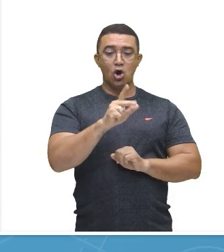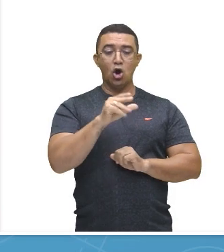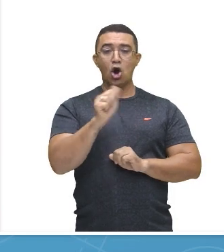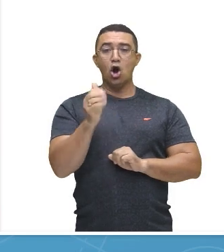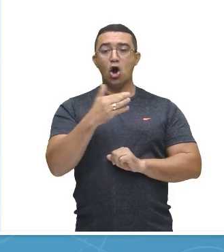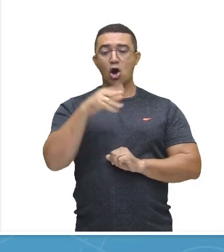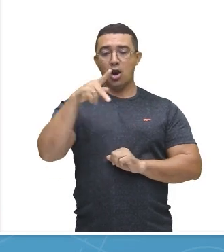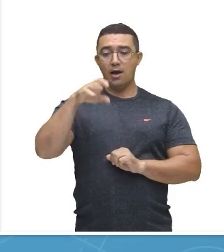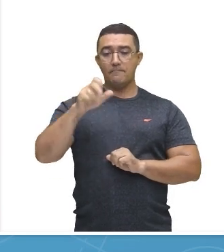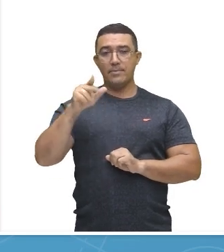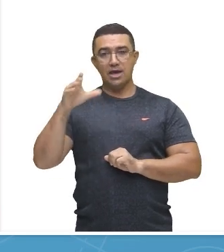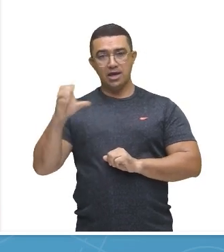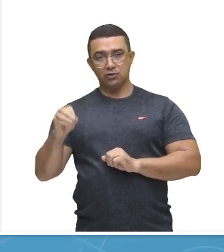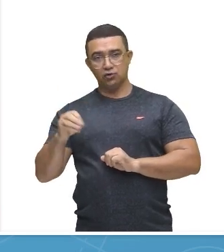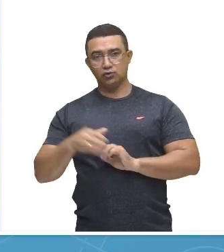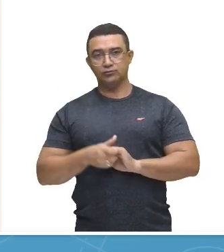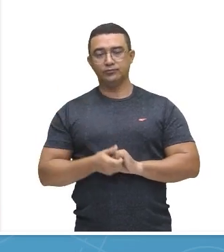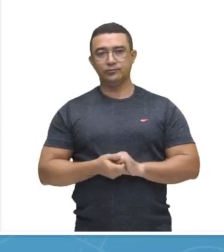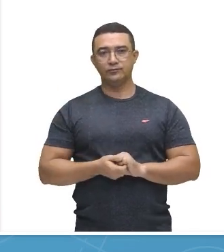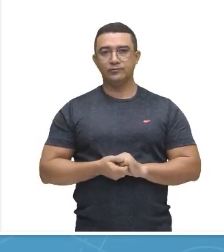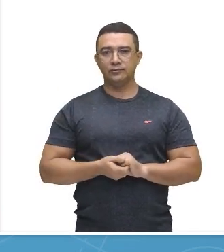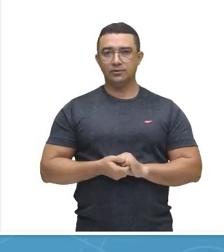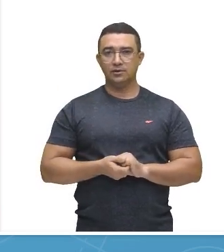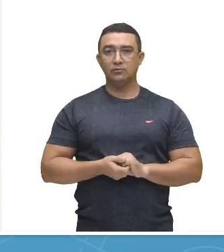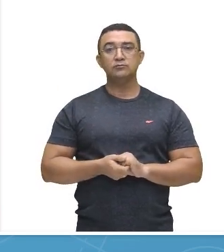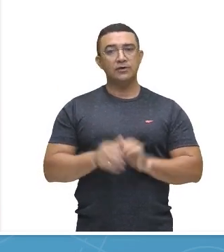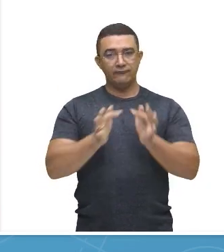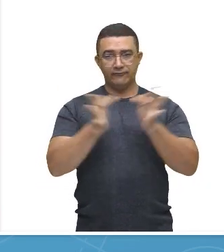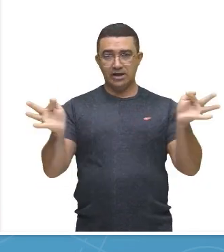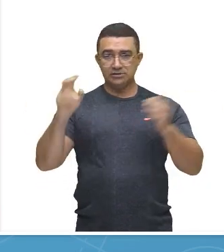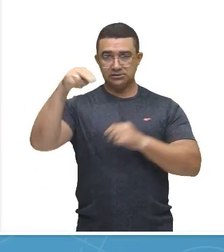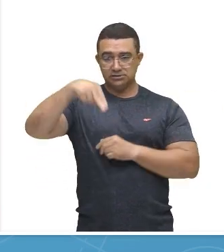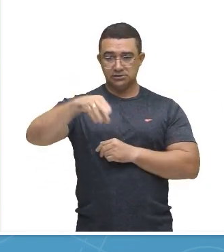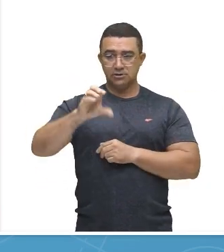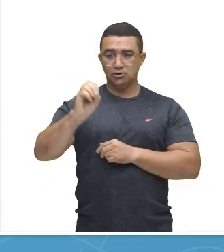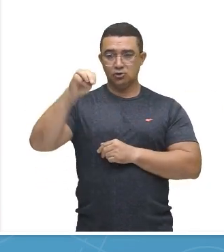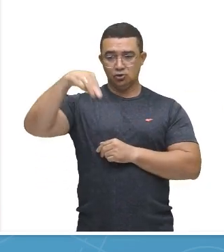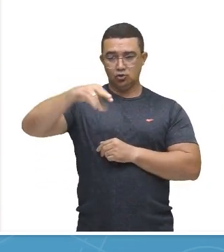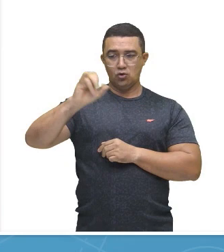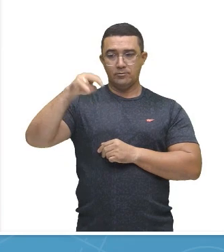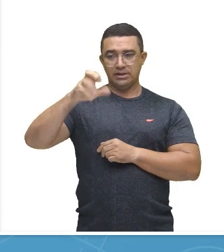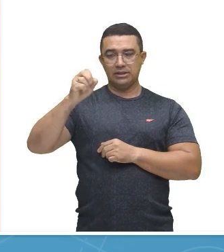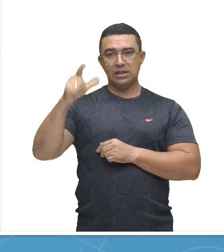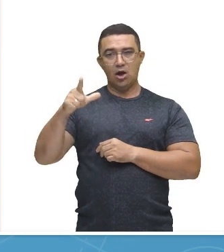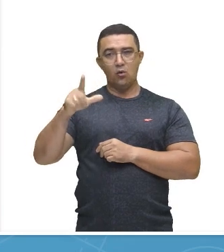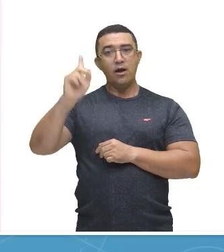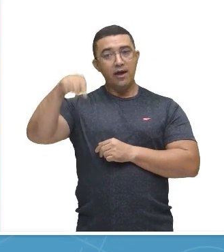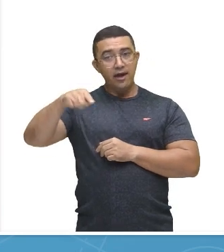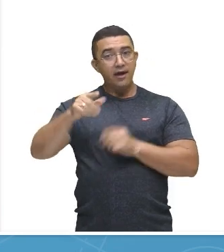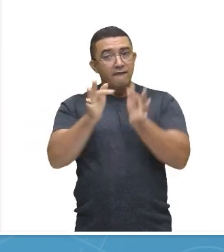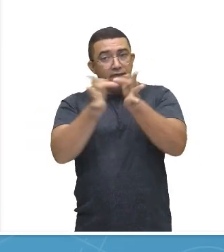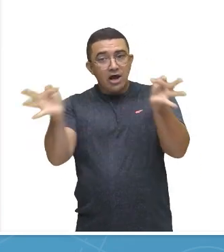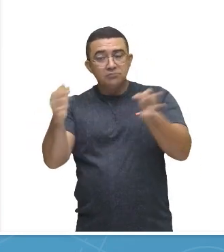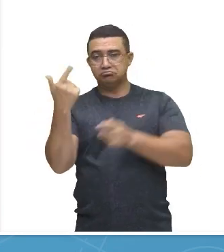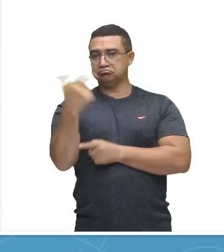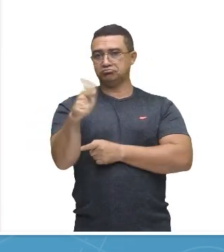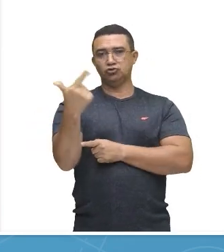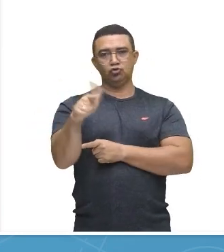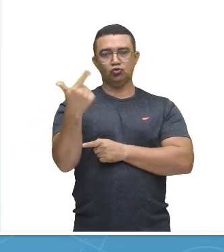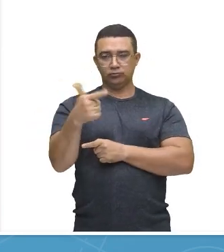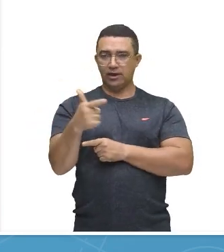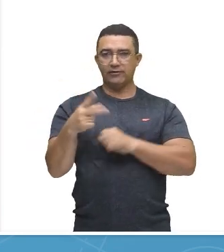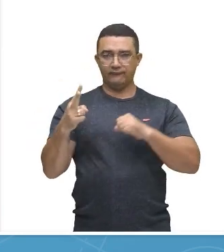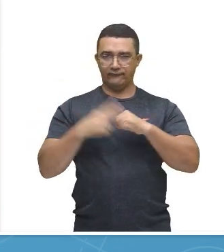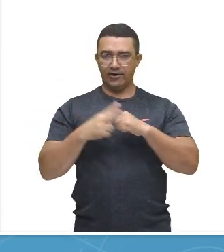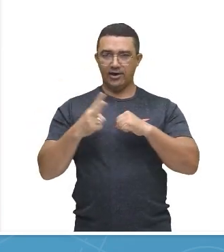nominal, sem verbo. Nominal, sem verbo. É assim que você está acompanhando com o nosso caderno digital, não é